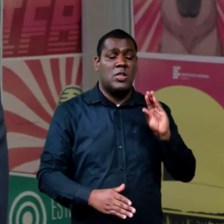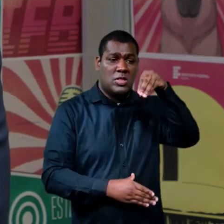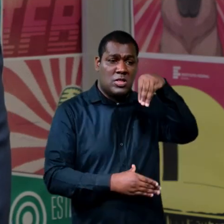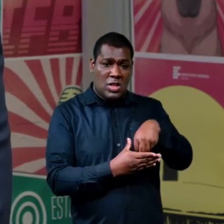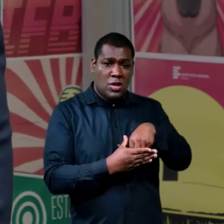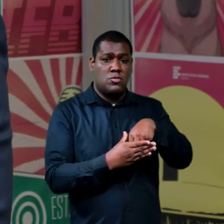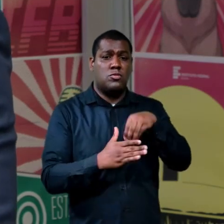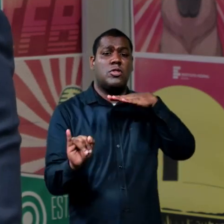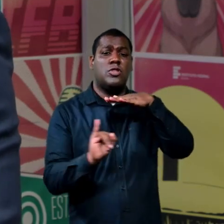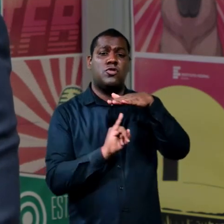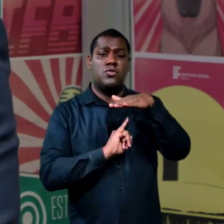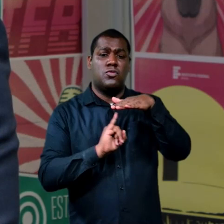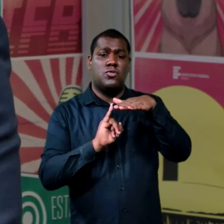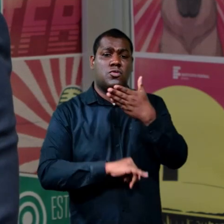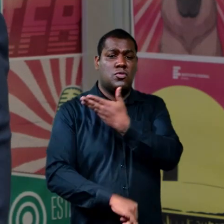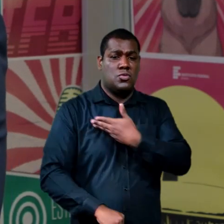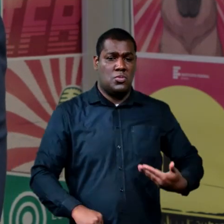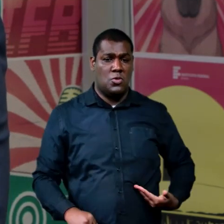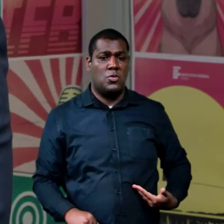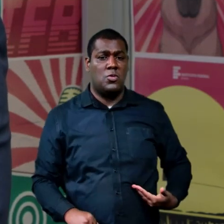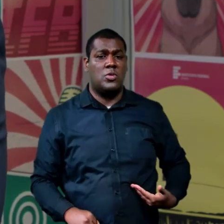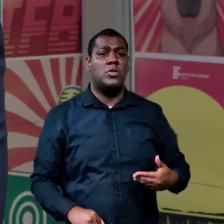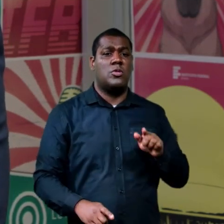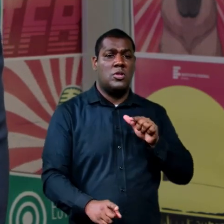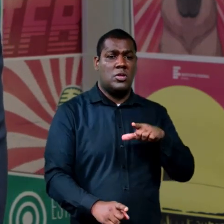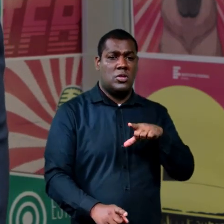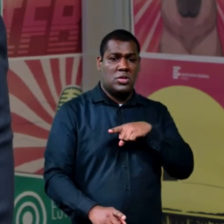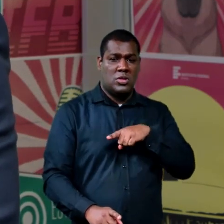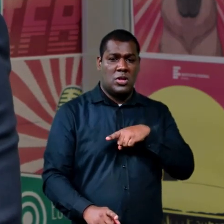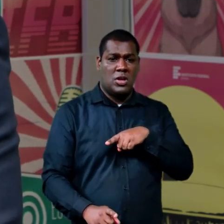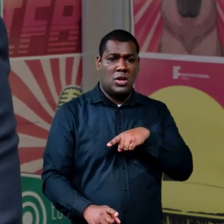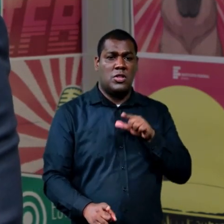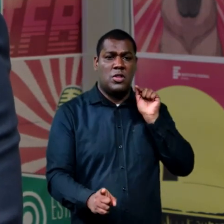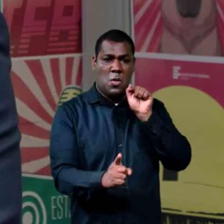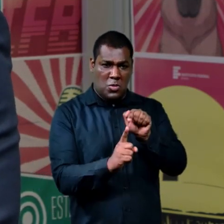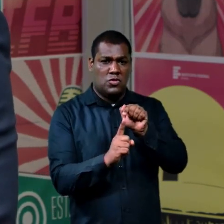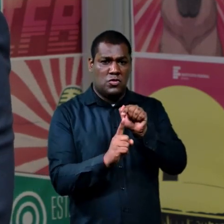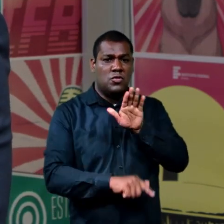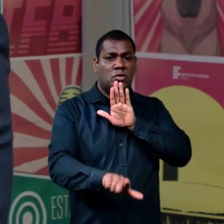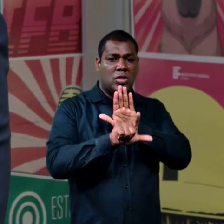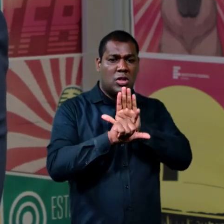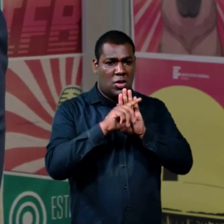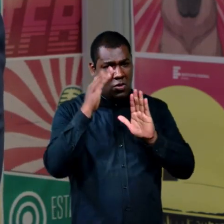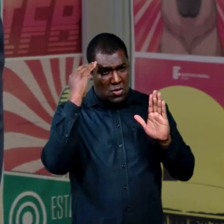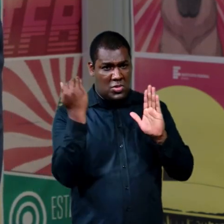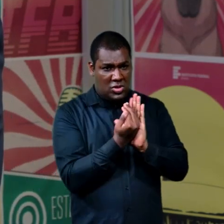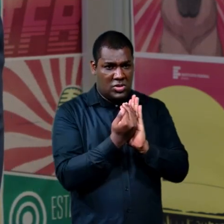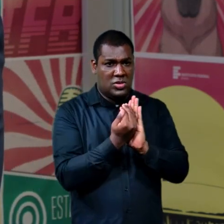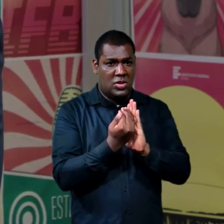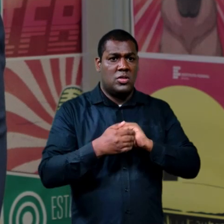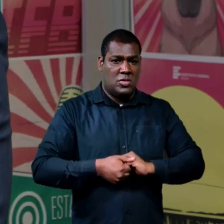pública, doutora Ruth, uma repartição pública que tem uma finalidade específica prevista em lei, acessível ao